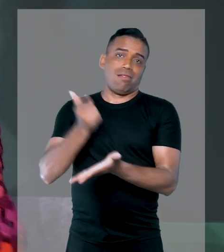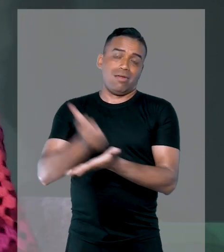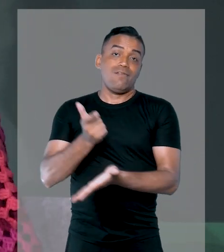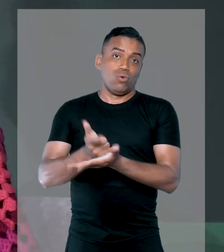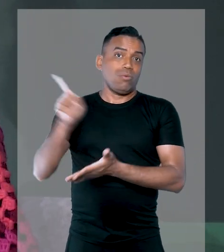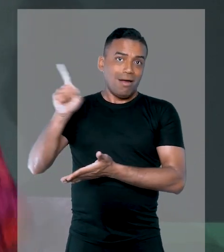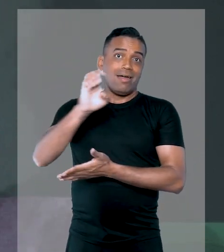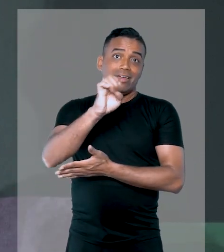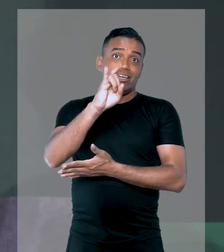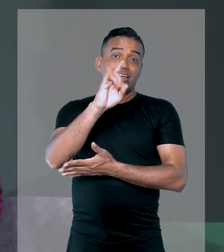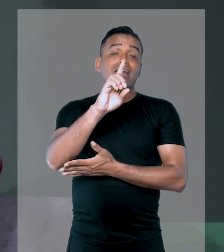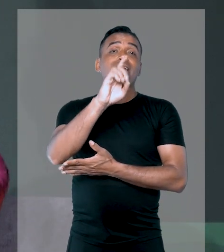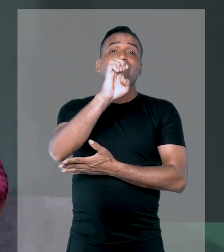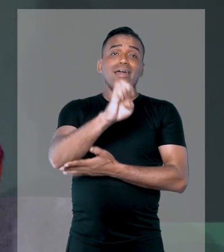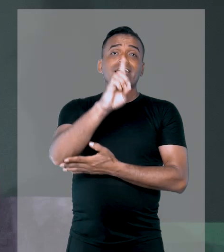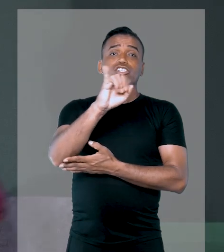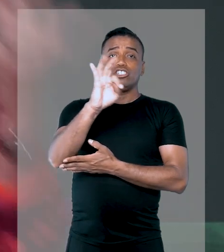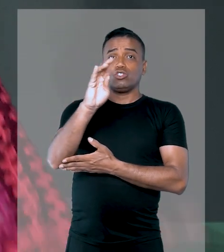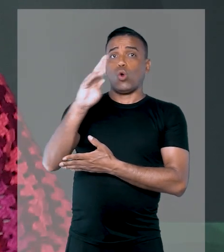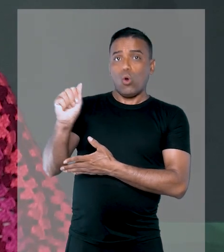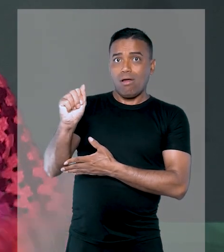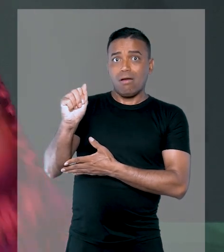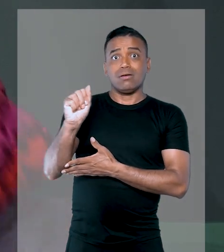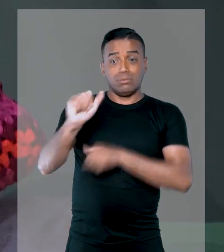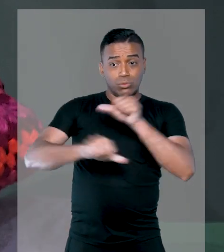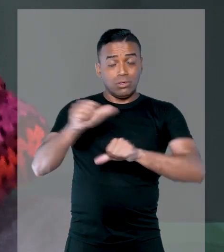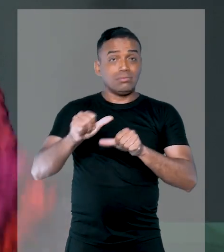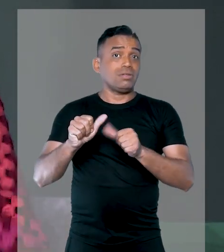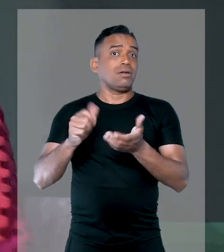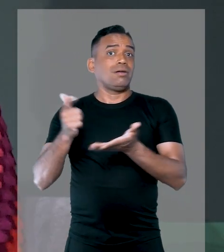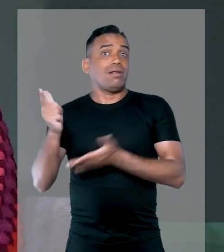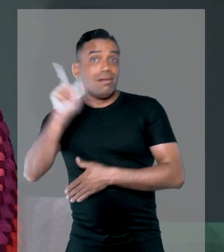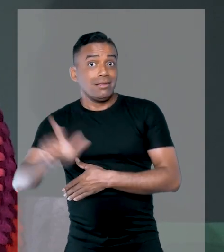Um livro, assim, de literatura e não um livro acadêmico.